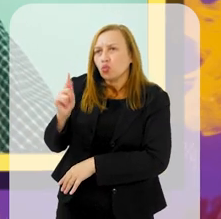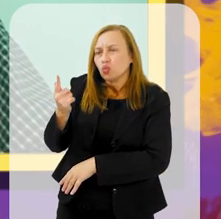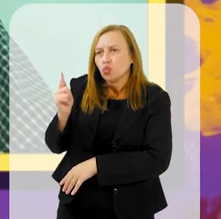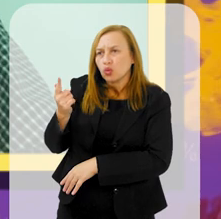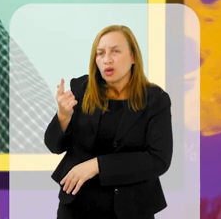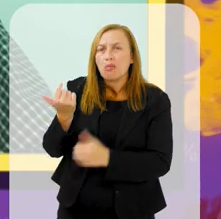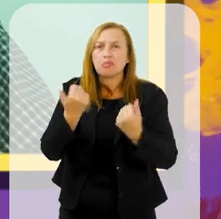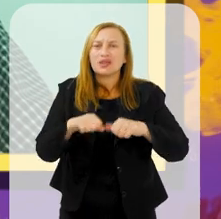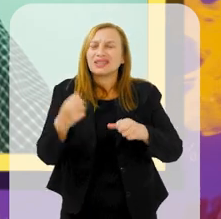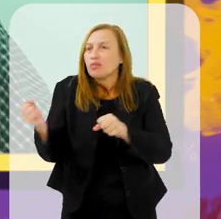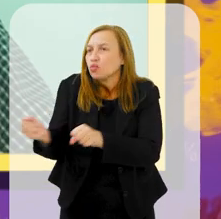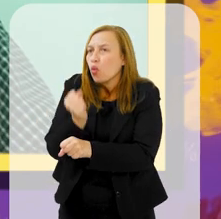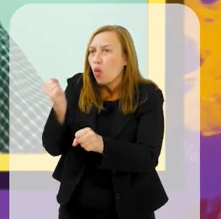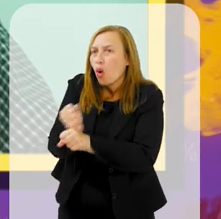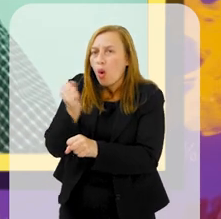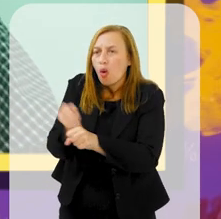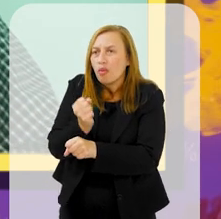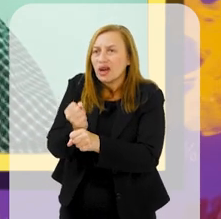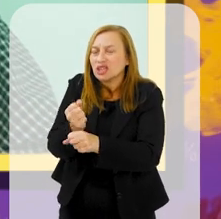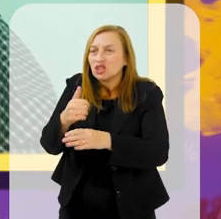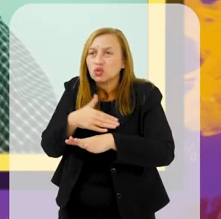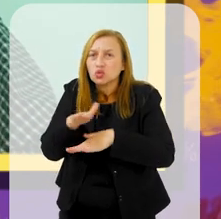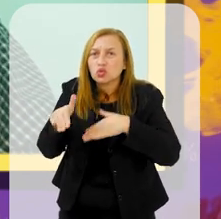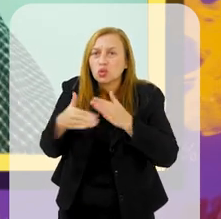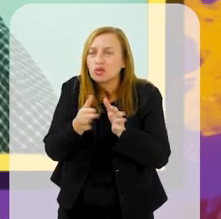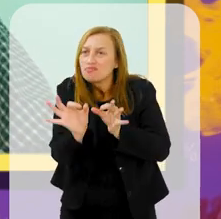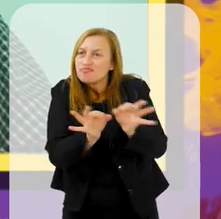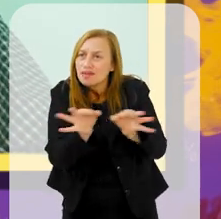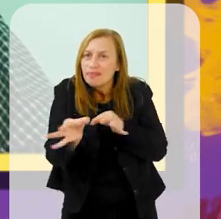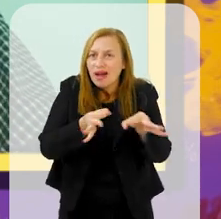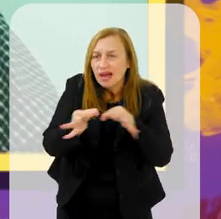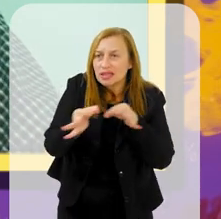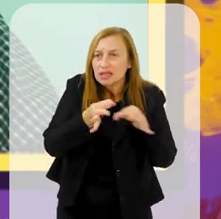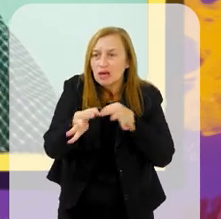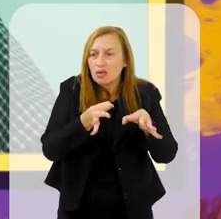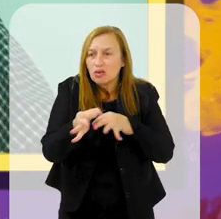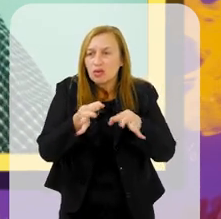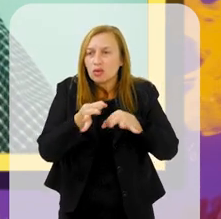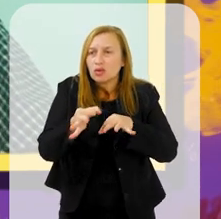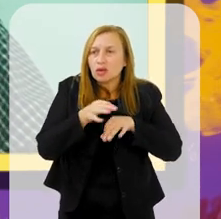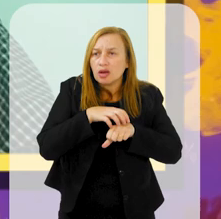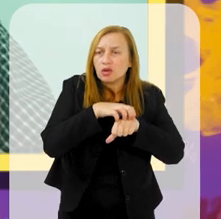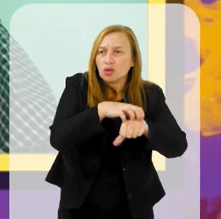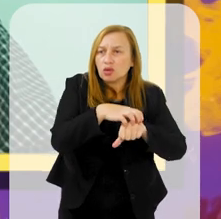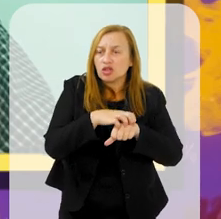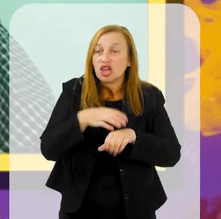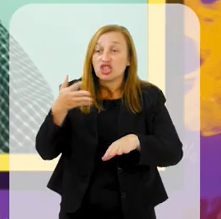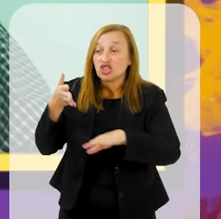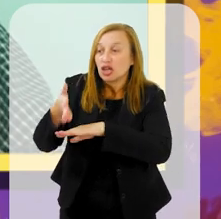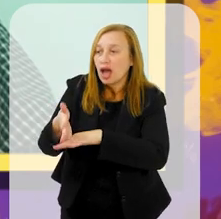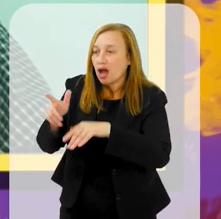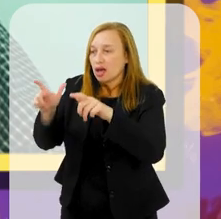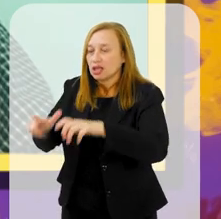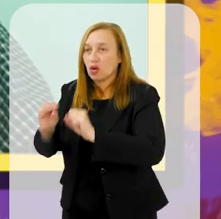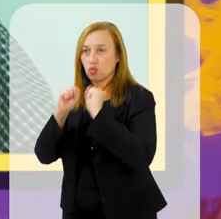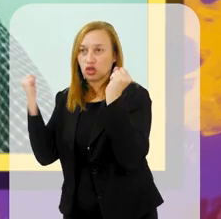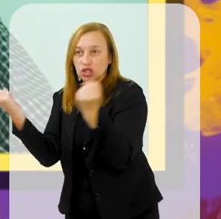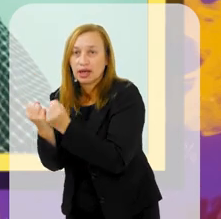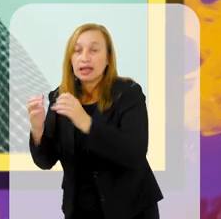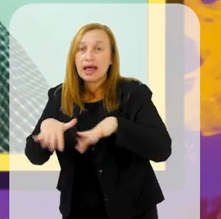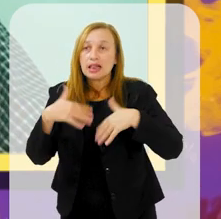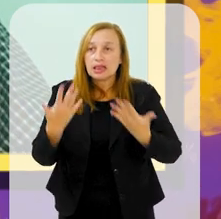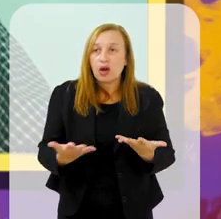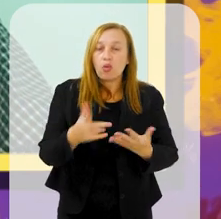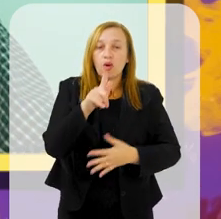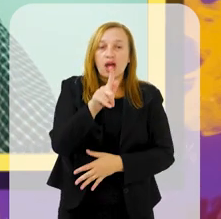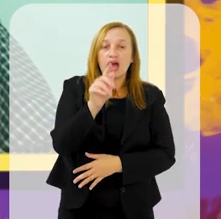mas, sem dúvida alguma, você tinha que construir toda uma questão viária para que as pessoas pudessem chegar até esse estádio.